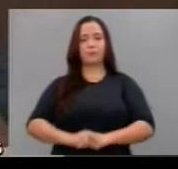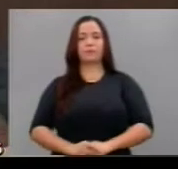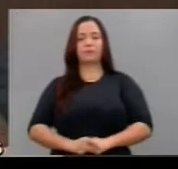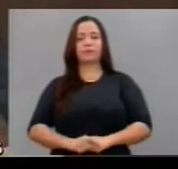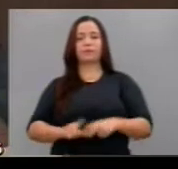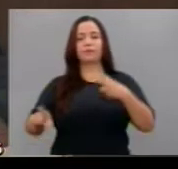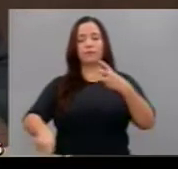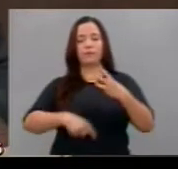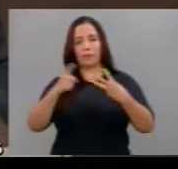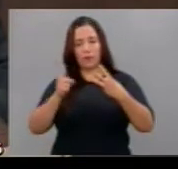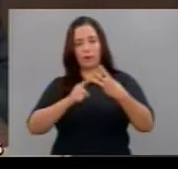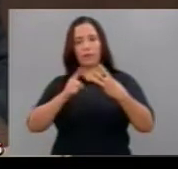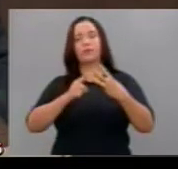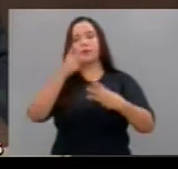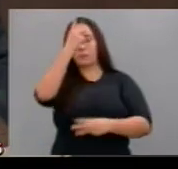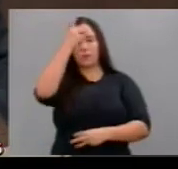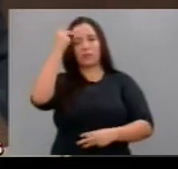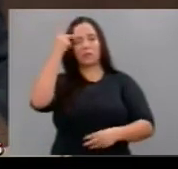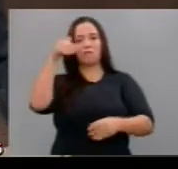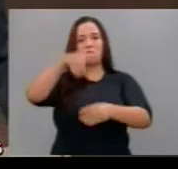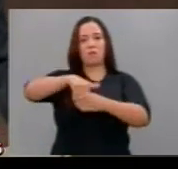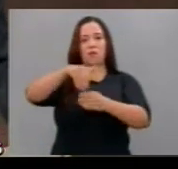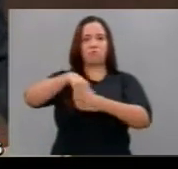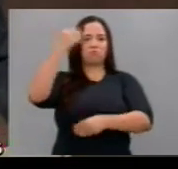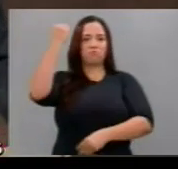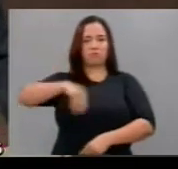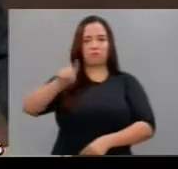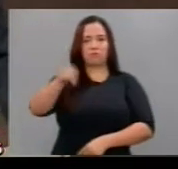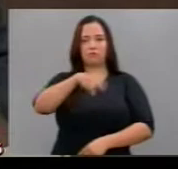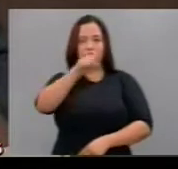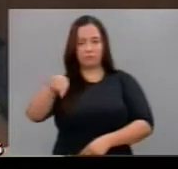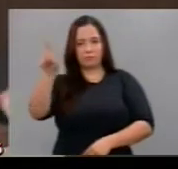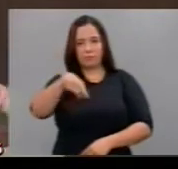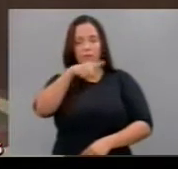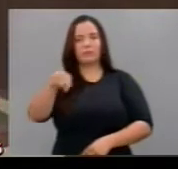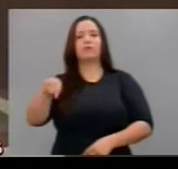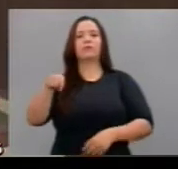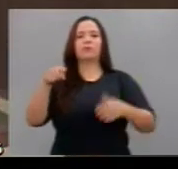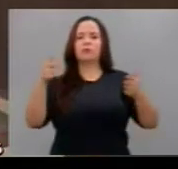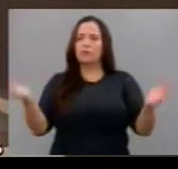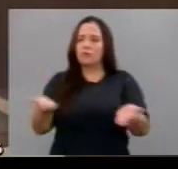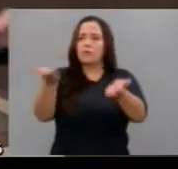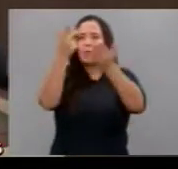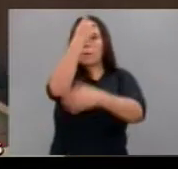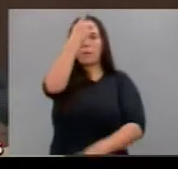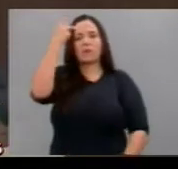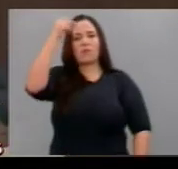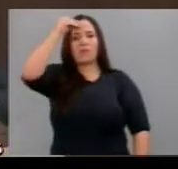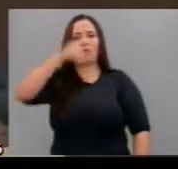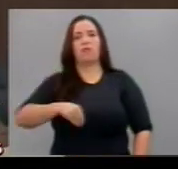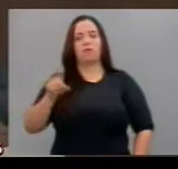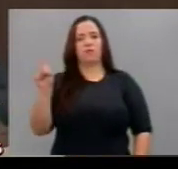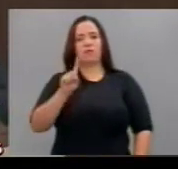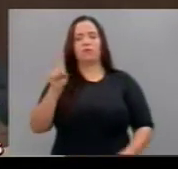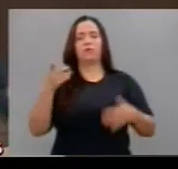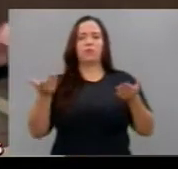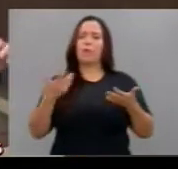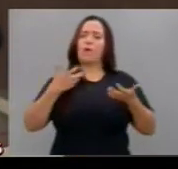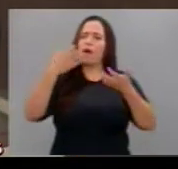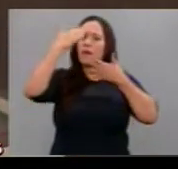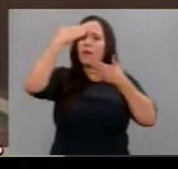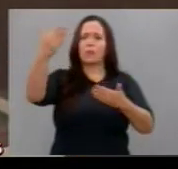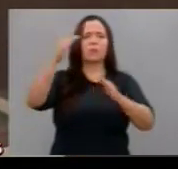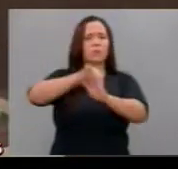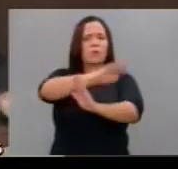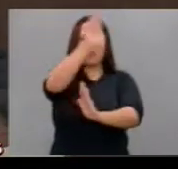dessa grande abstenção e do chamamento a não desistir da política. Eu queria agradecer muitíssimo a todos